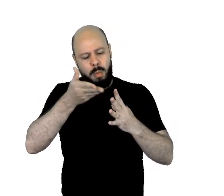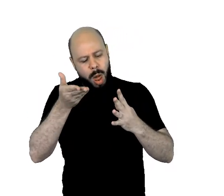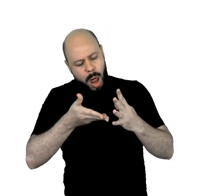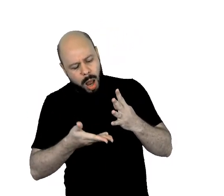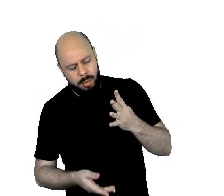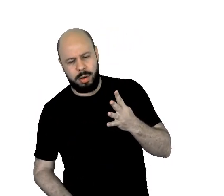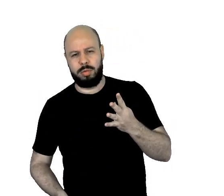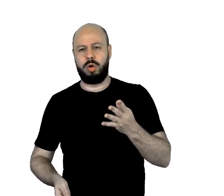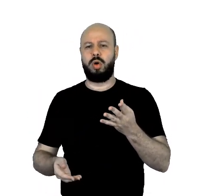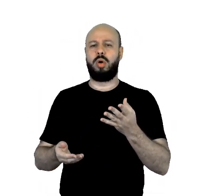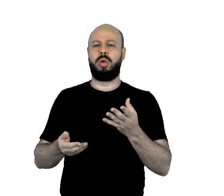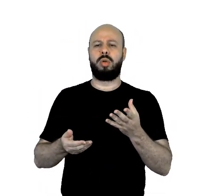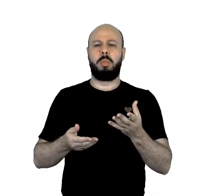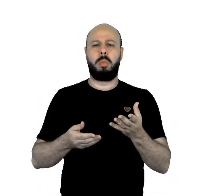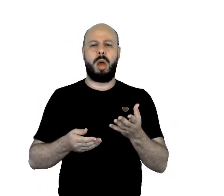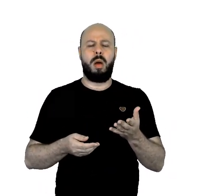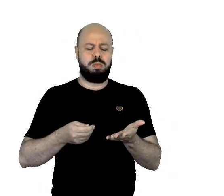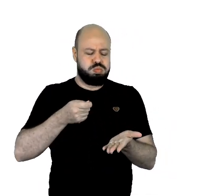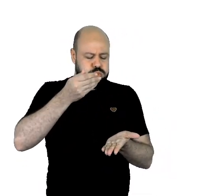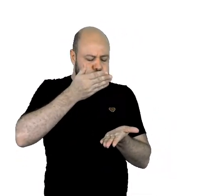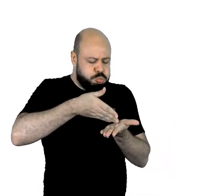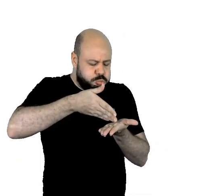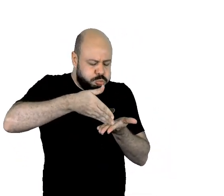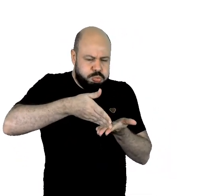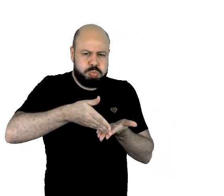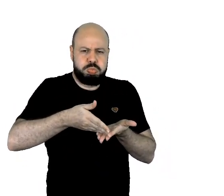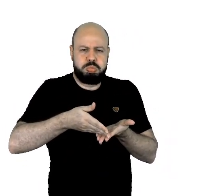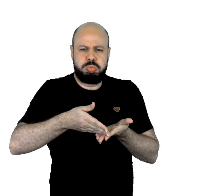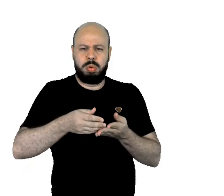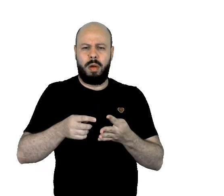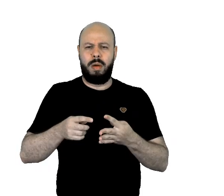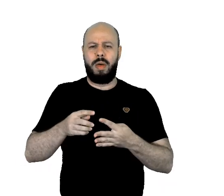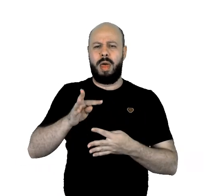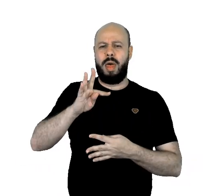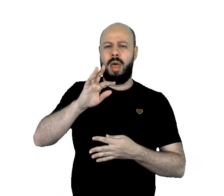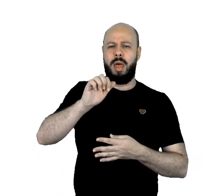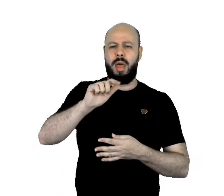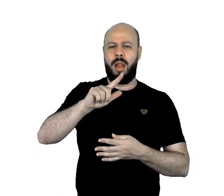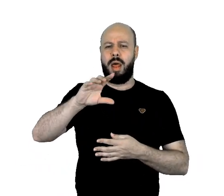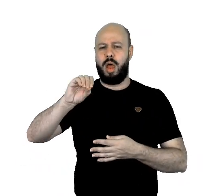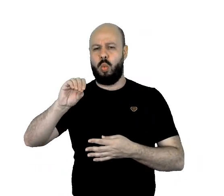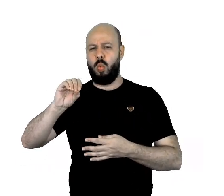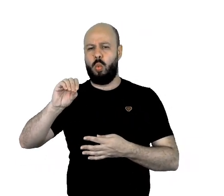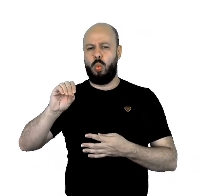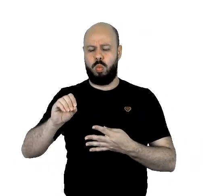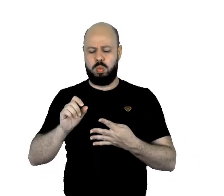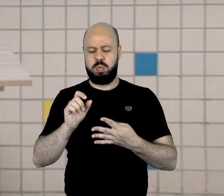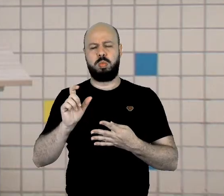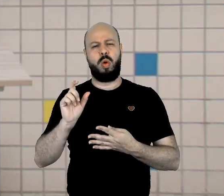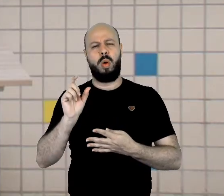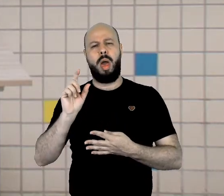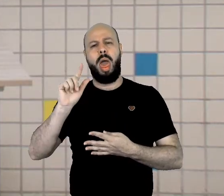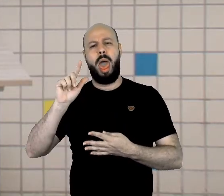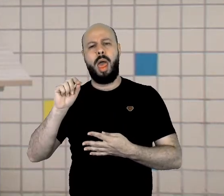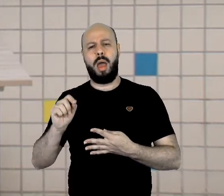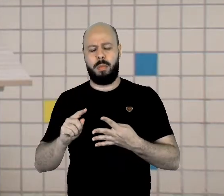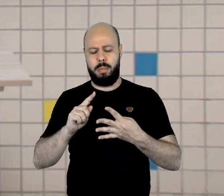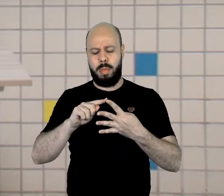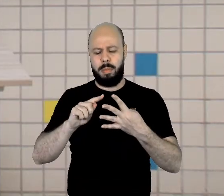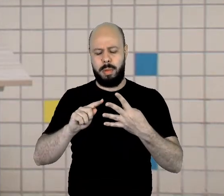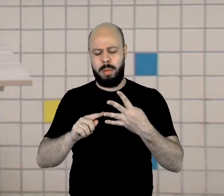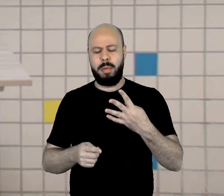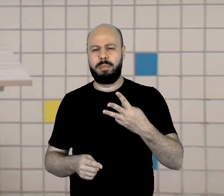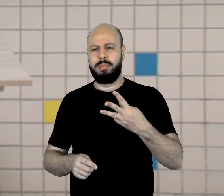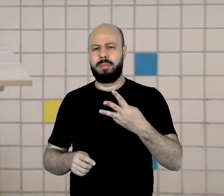carnê. Que palavra destacada? Essa, talão. Quando ela fala talão, ok? Para vocês vai